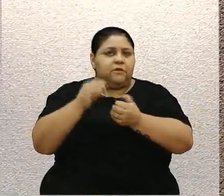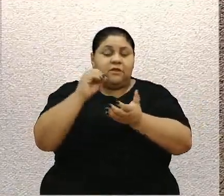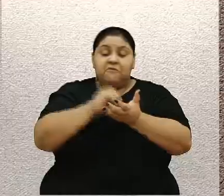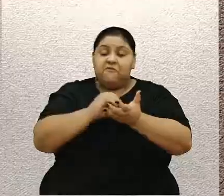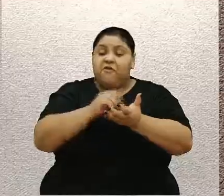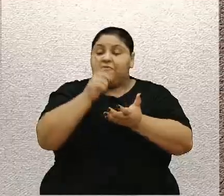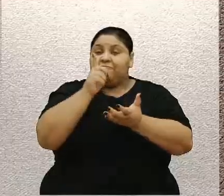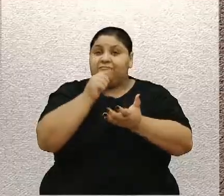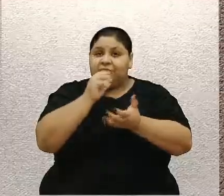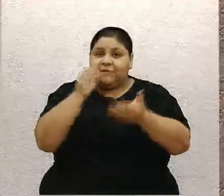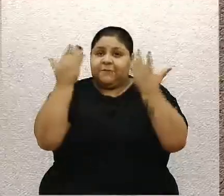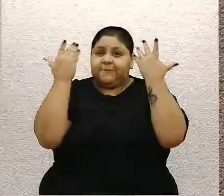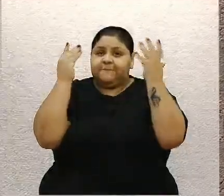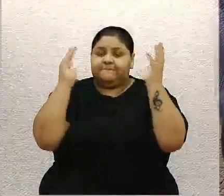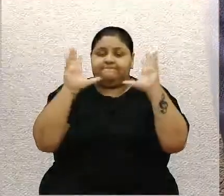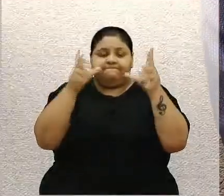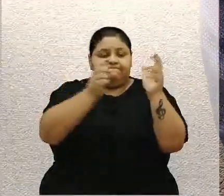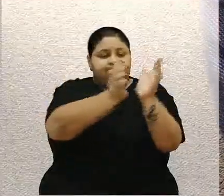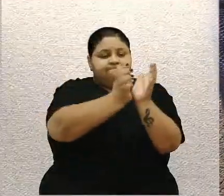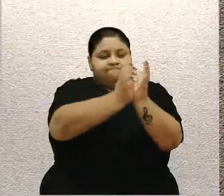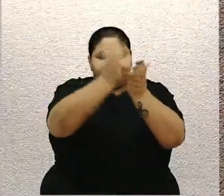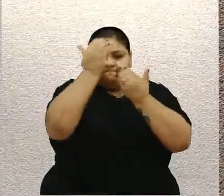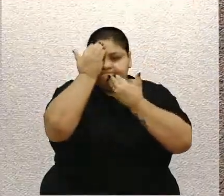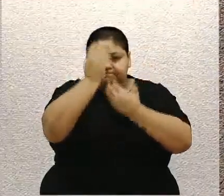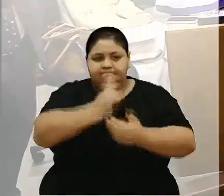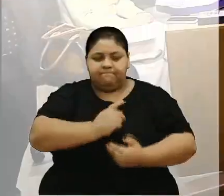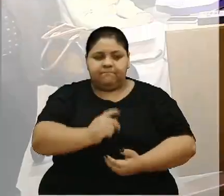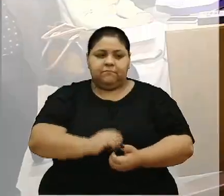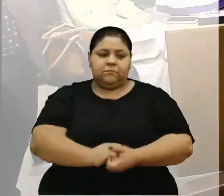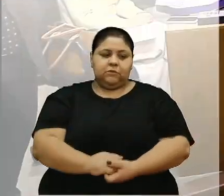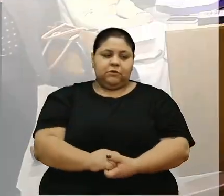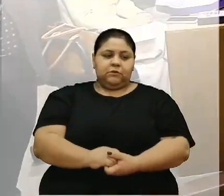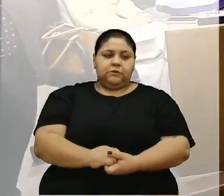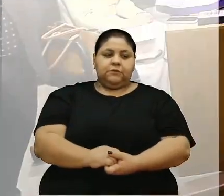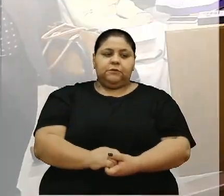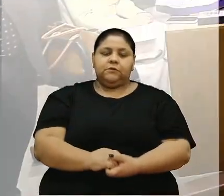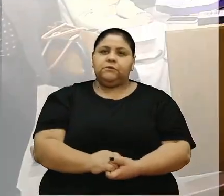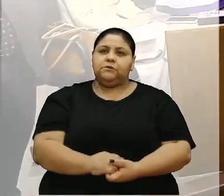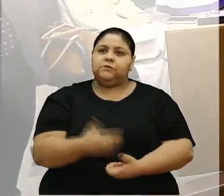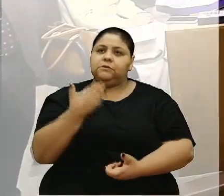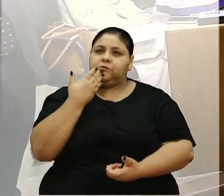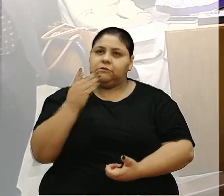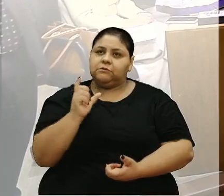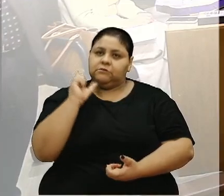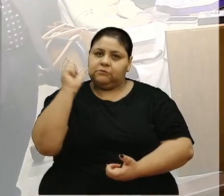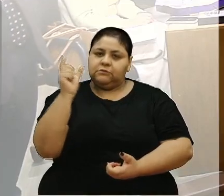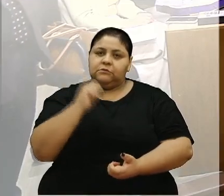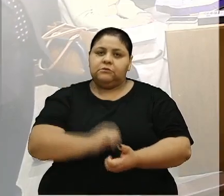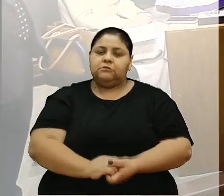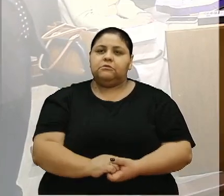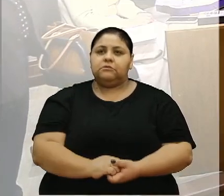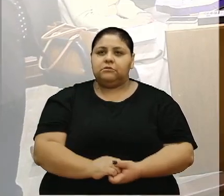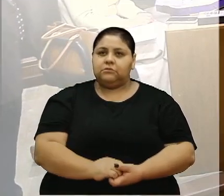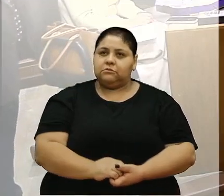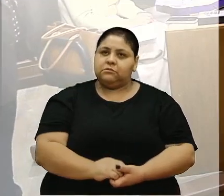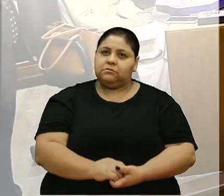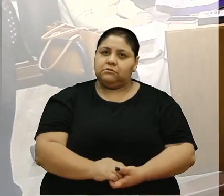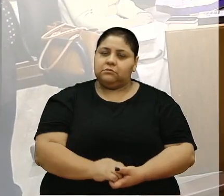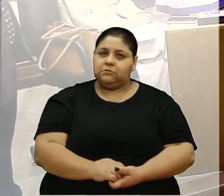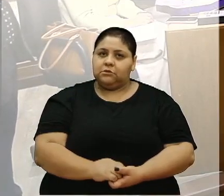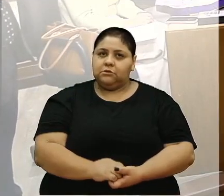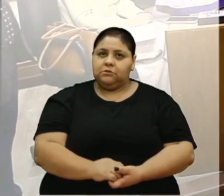Então, parabéns a toda a equipe do Samai. Obrigado, senhor presidente. Essa é a palavra, senhor presidente. Com a palavra, vereador Scalco.